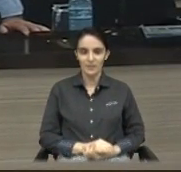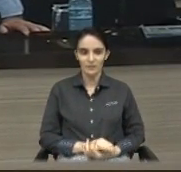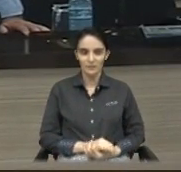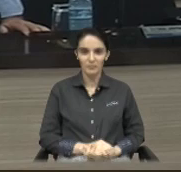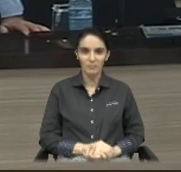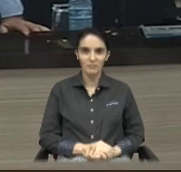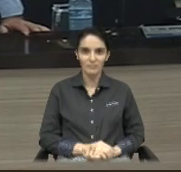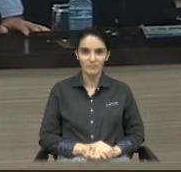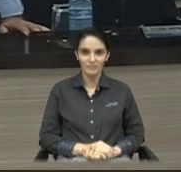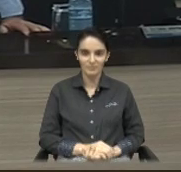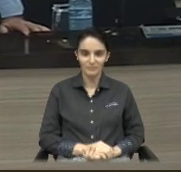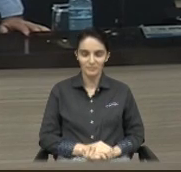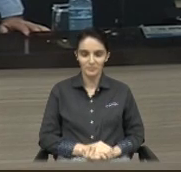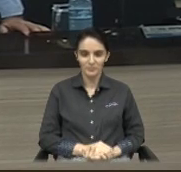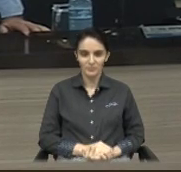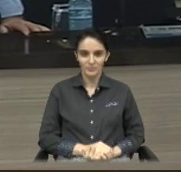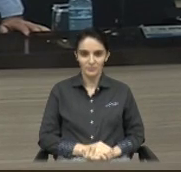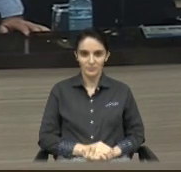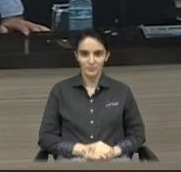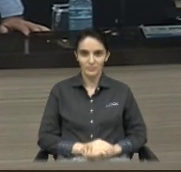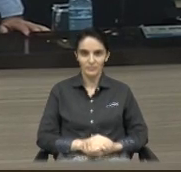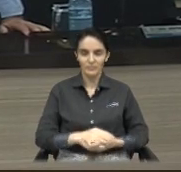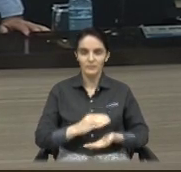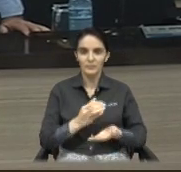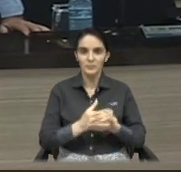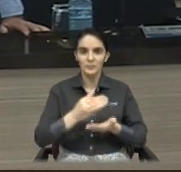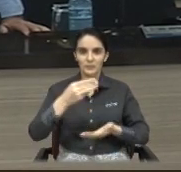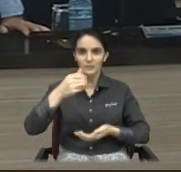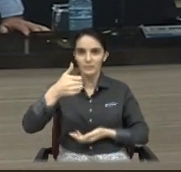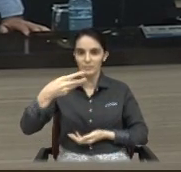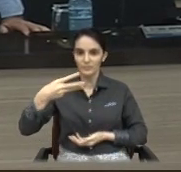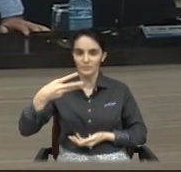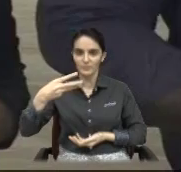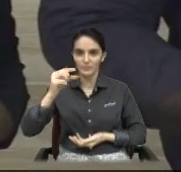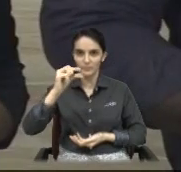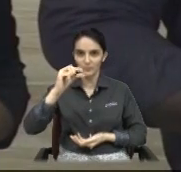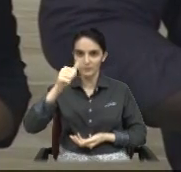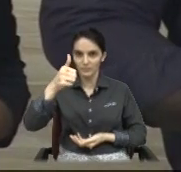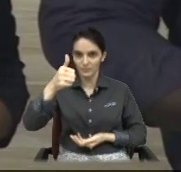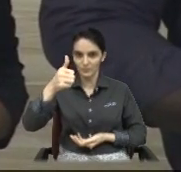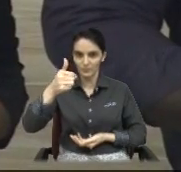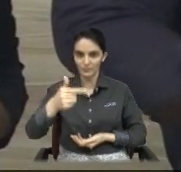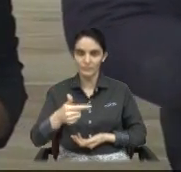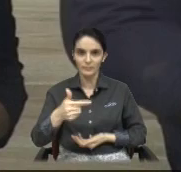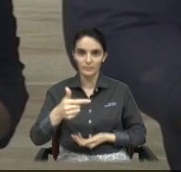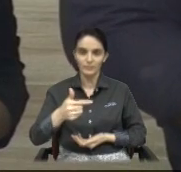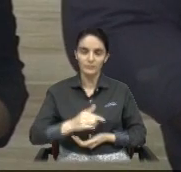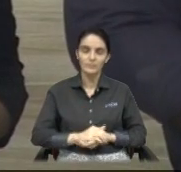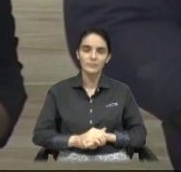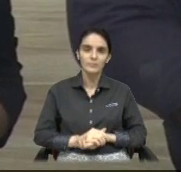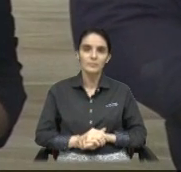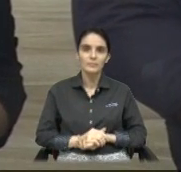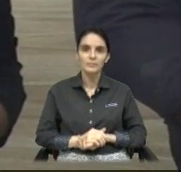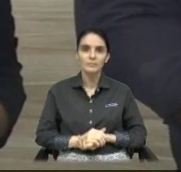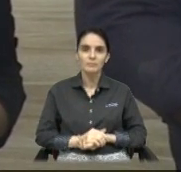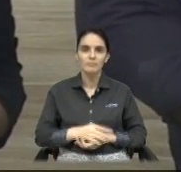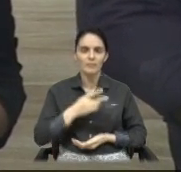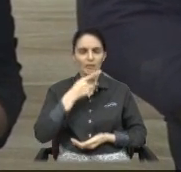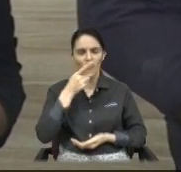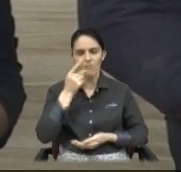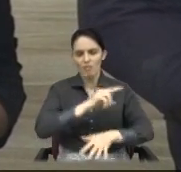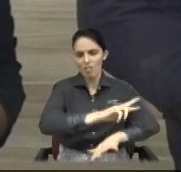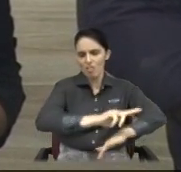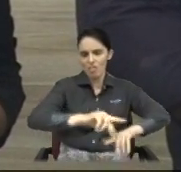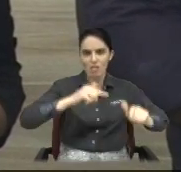1 Coríntios, capítulo 13, versículo 1 e 2. Ainda que eu falasse a língua